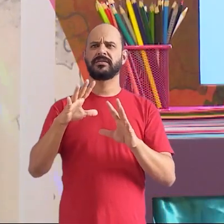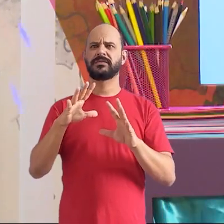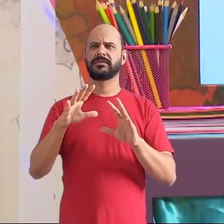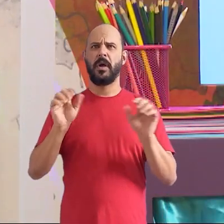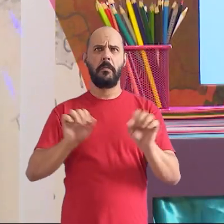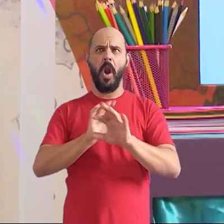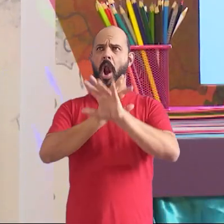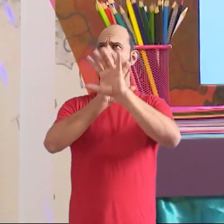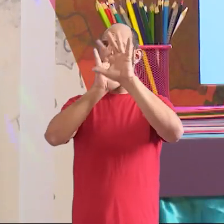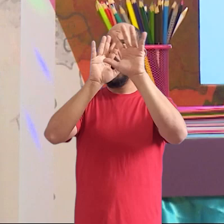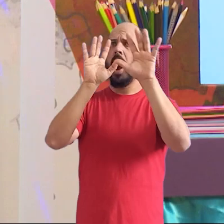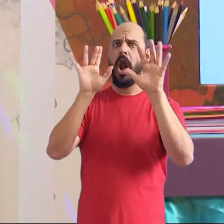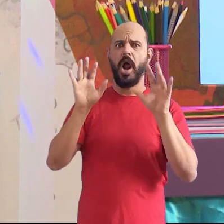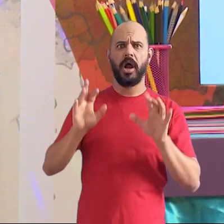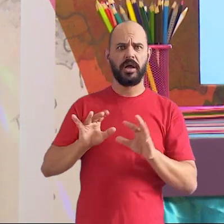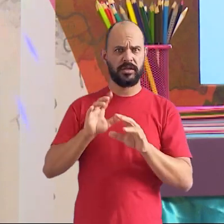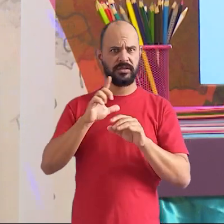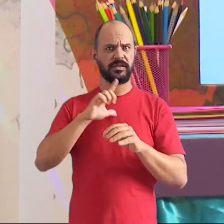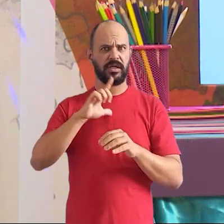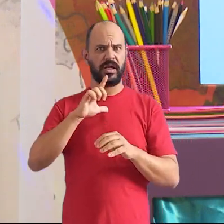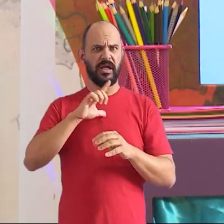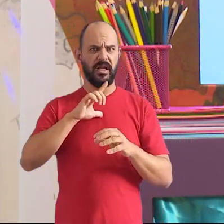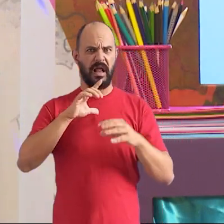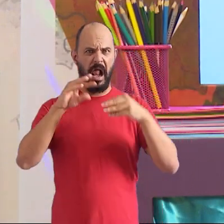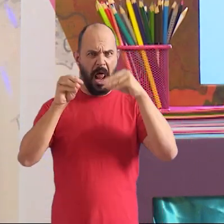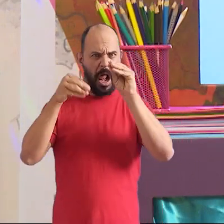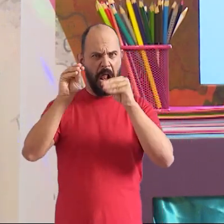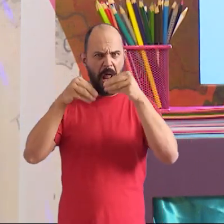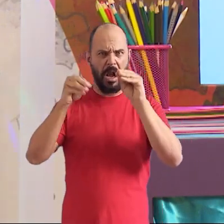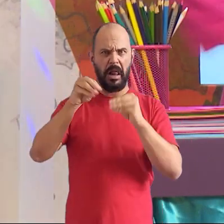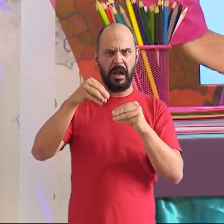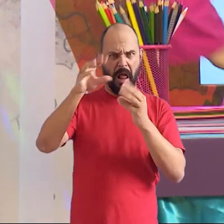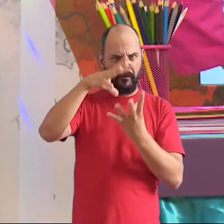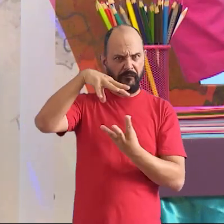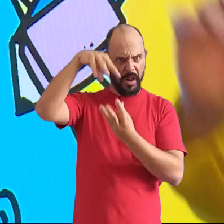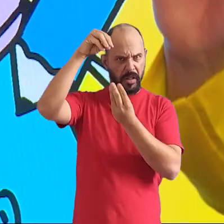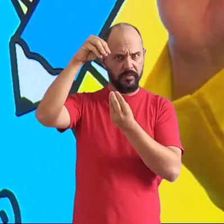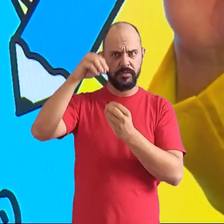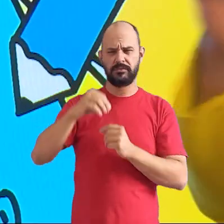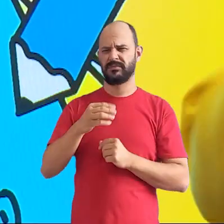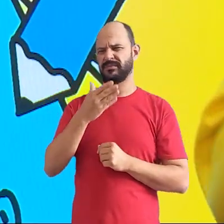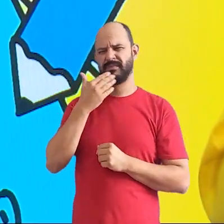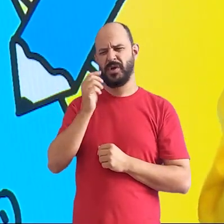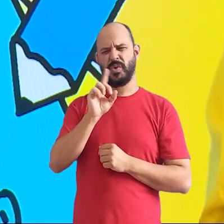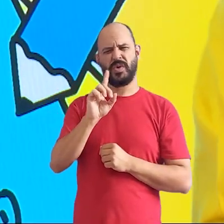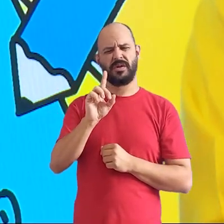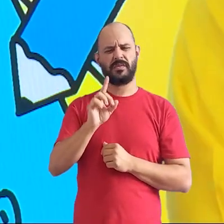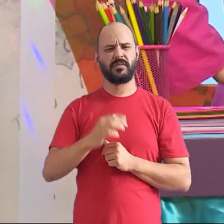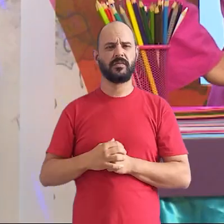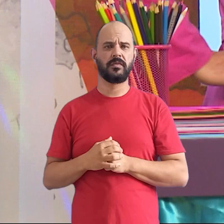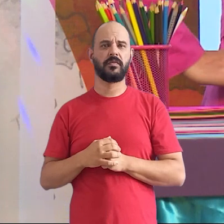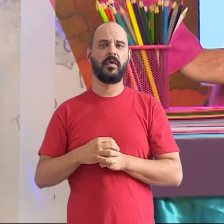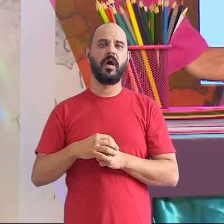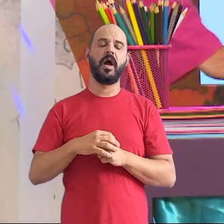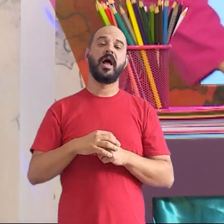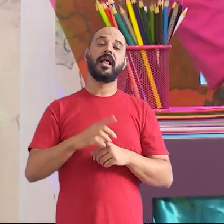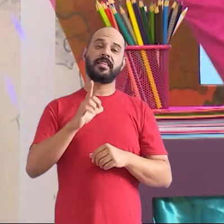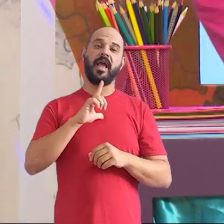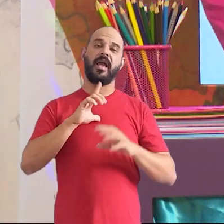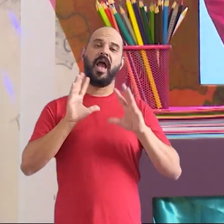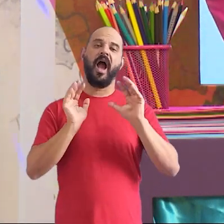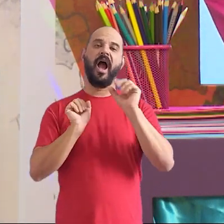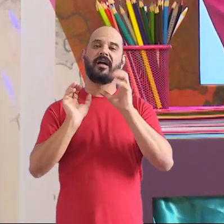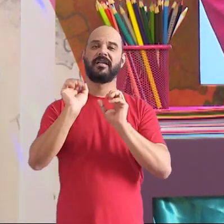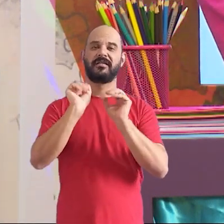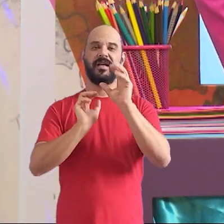Mas um fantasminha de magia, ectoplasma e aquelas melecas igual a gente vê na TV? Melhor não. Um fantasminha